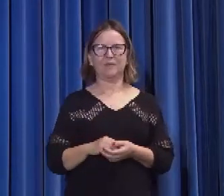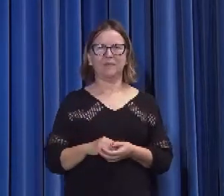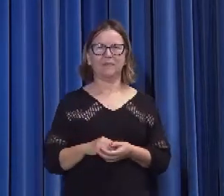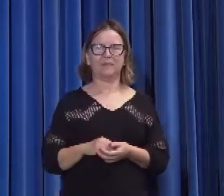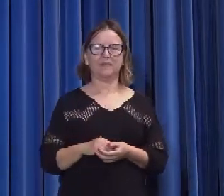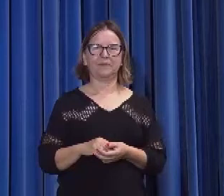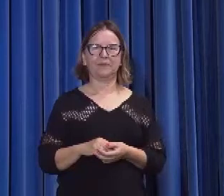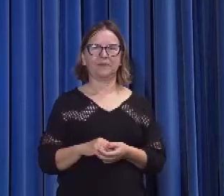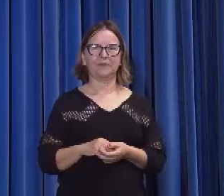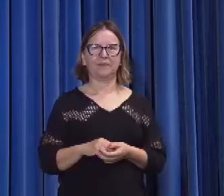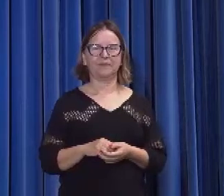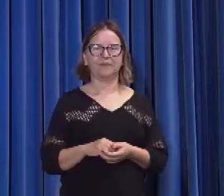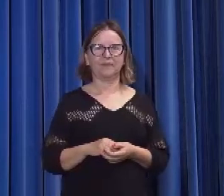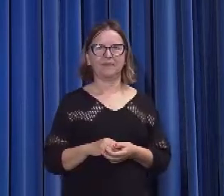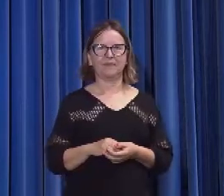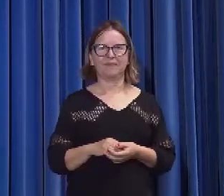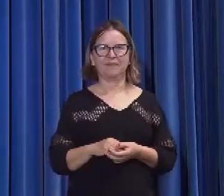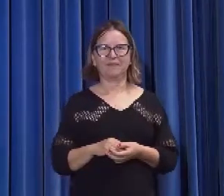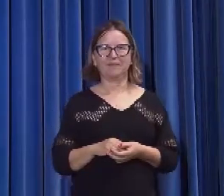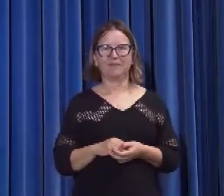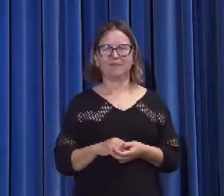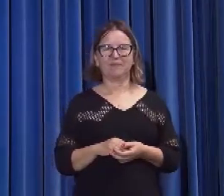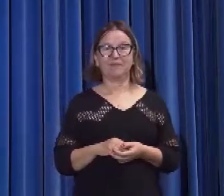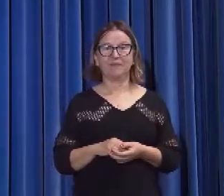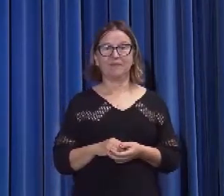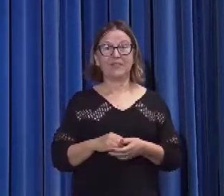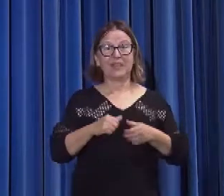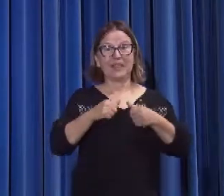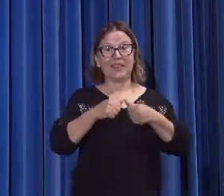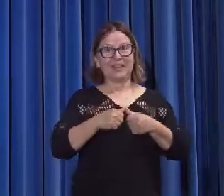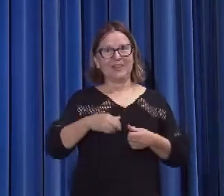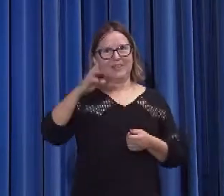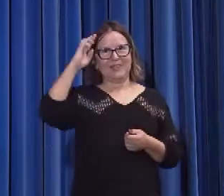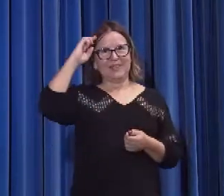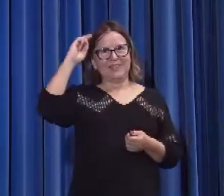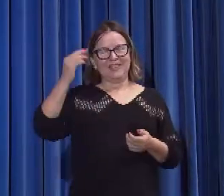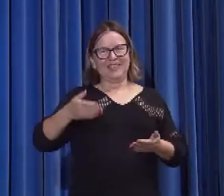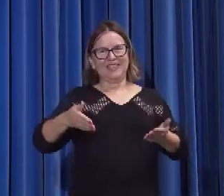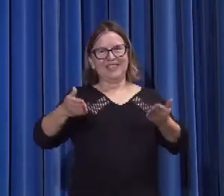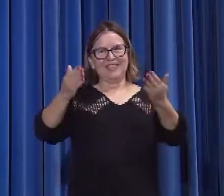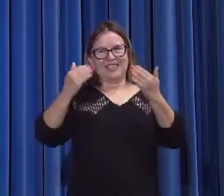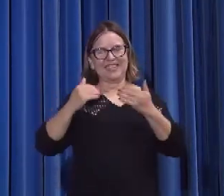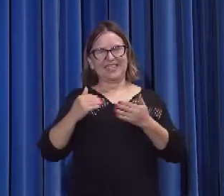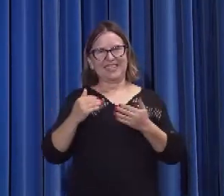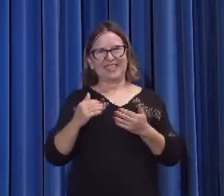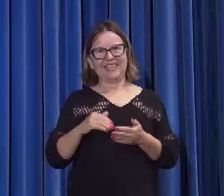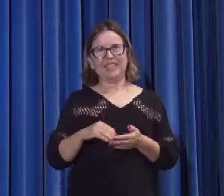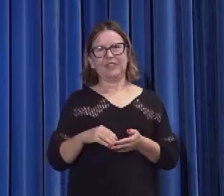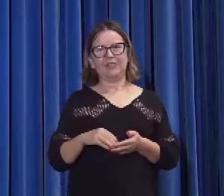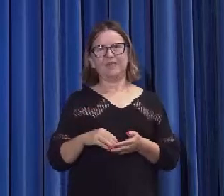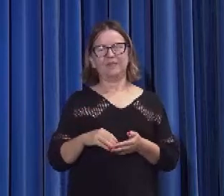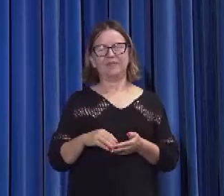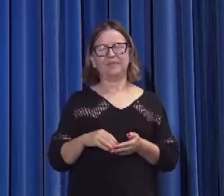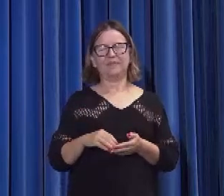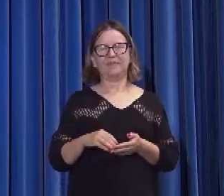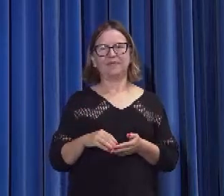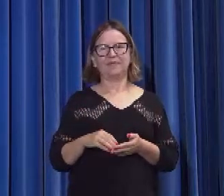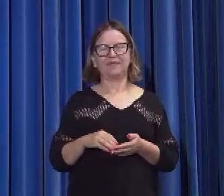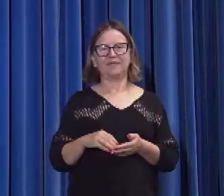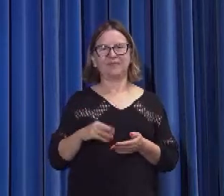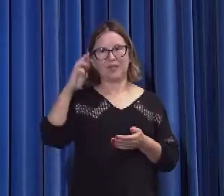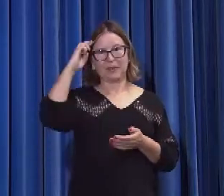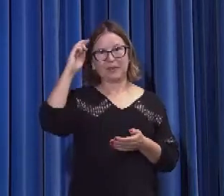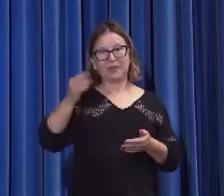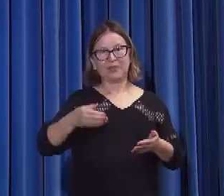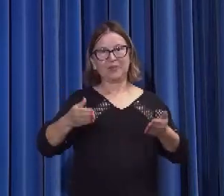E isso é algo que o Senhor nos deu. É algo que o Senhor nos concedeu, para